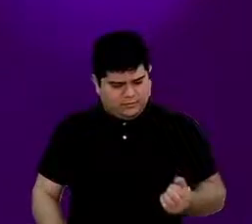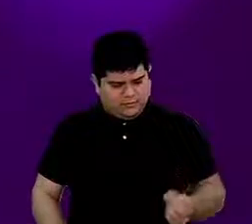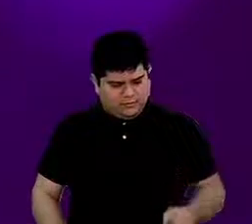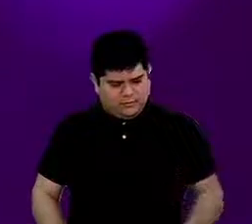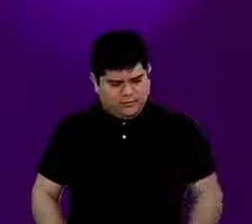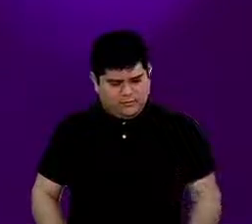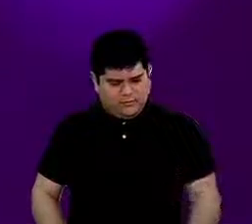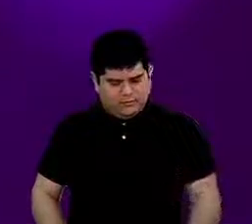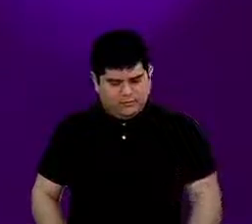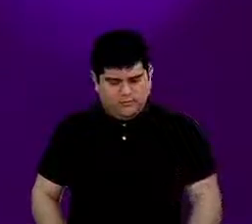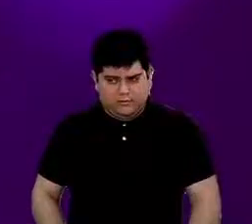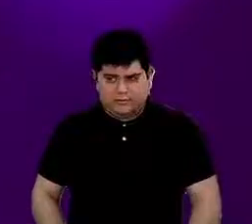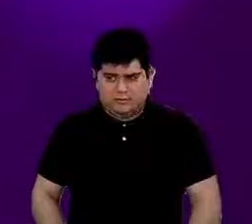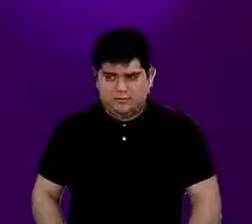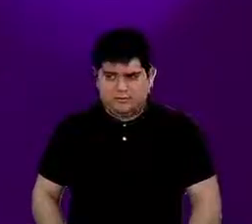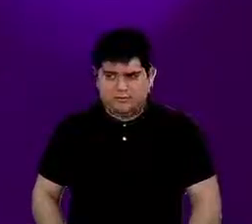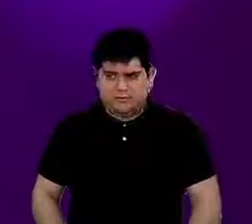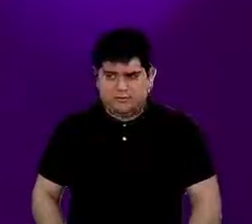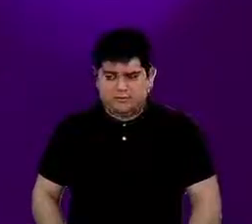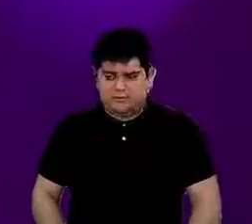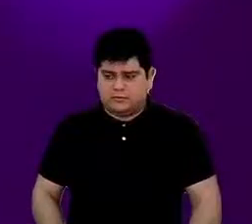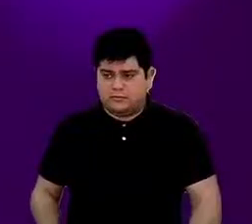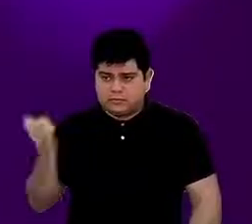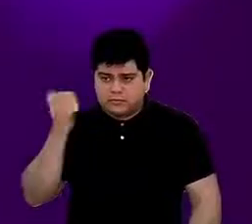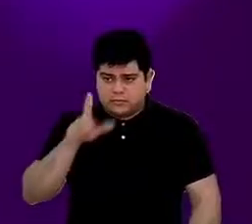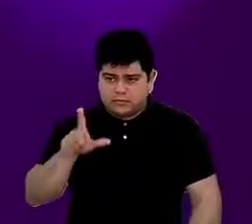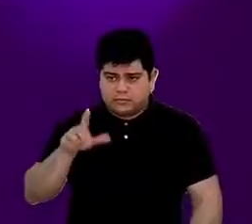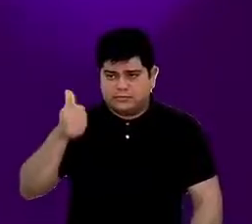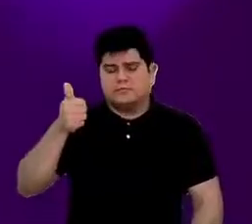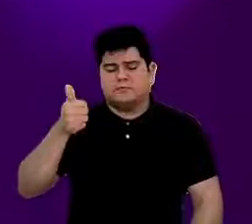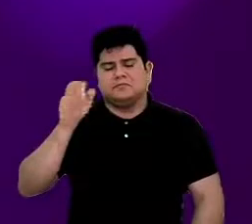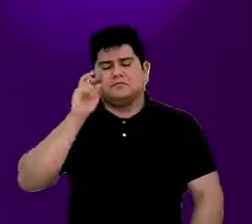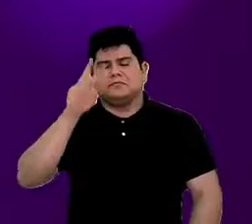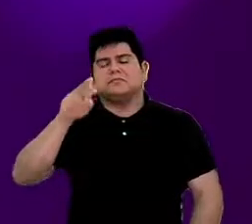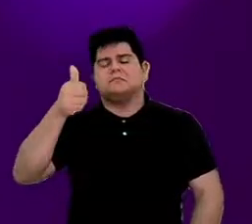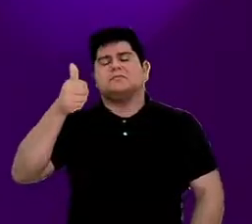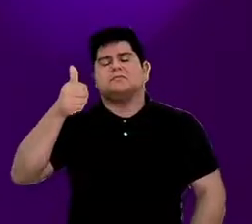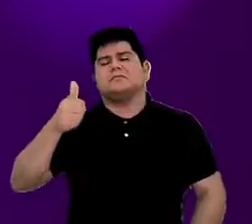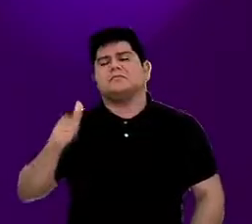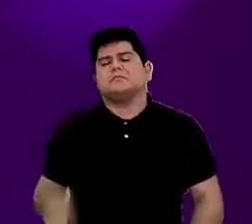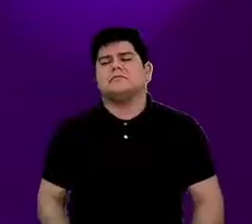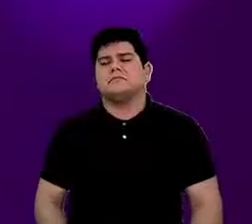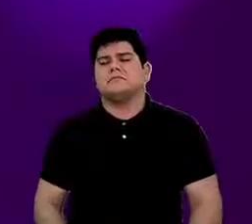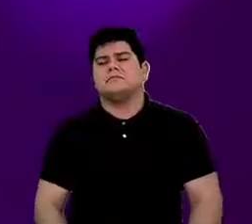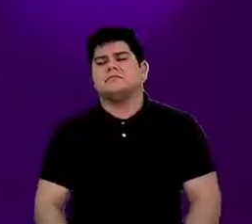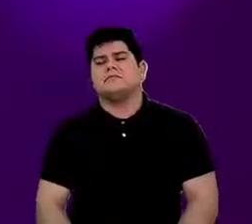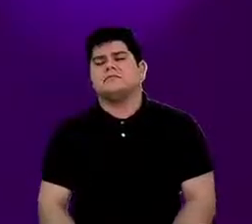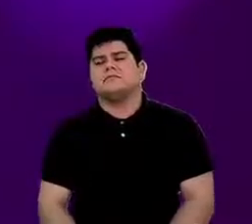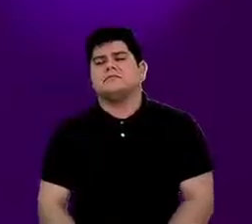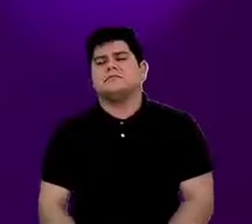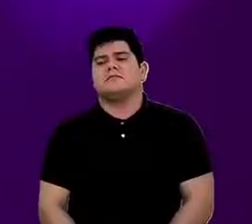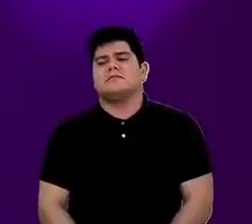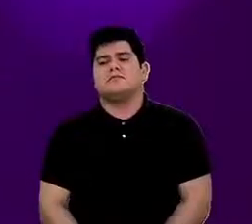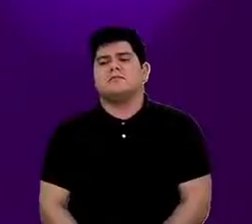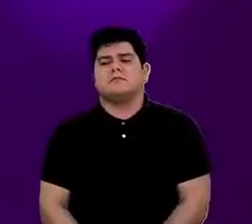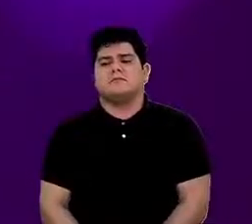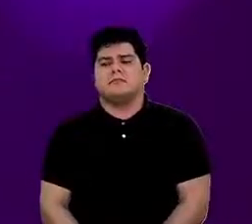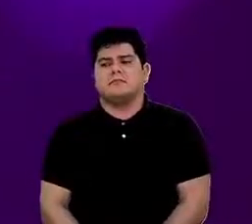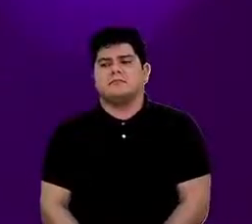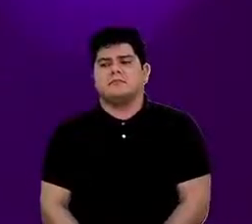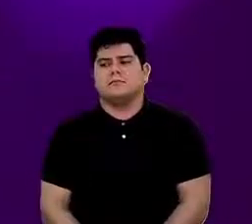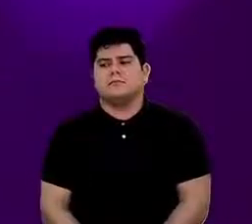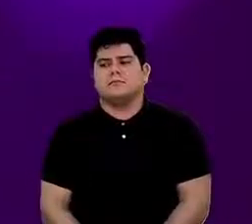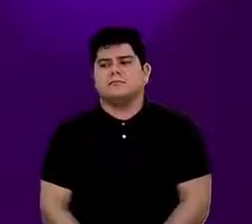Então, acho que eu vou conseguir agora. Conseguiram? Estão vendo? Perfeito. Ok. Então,